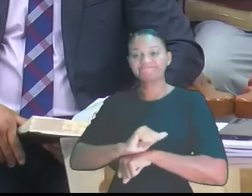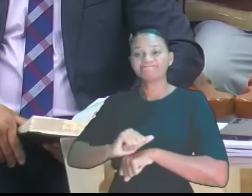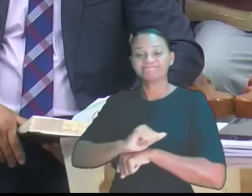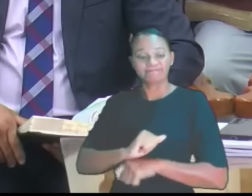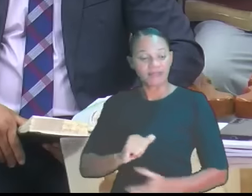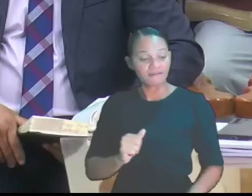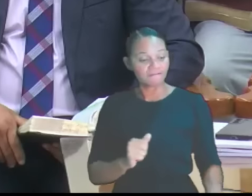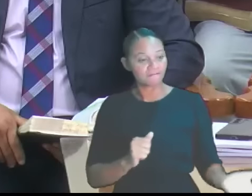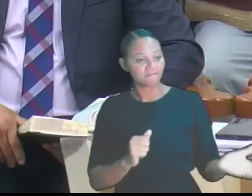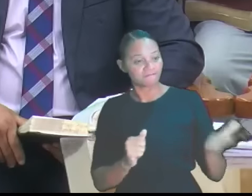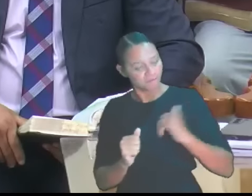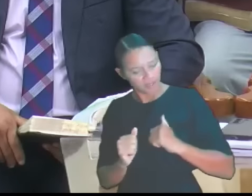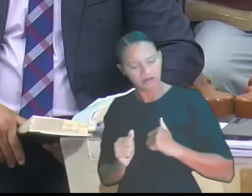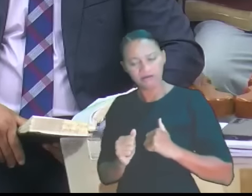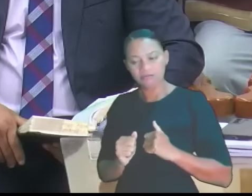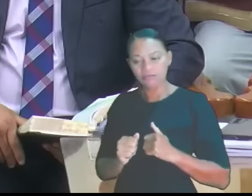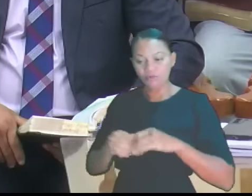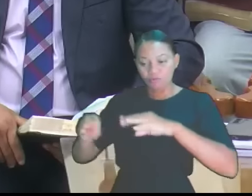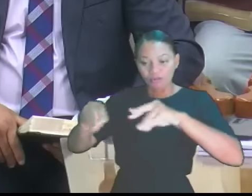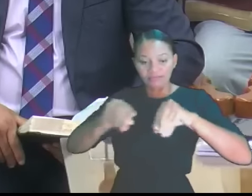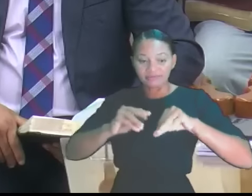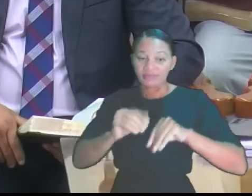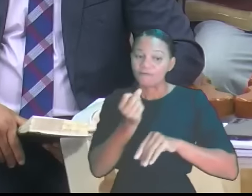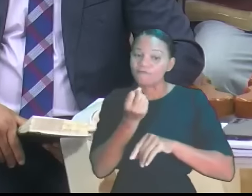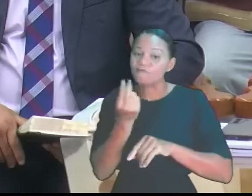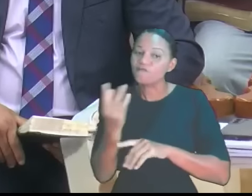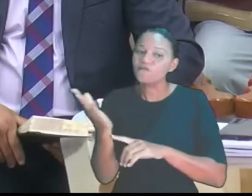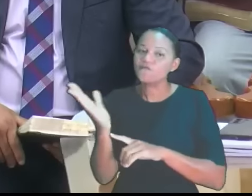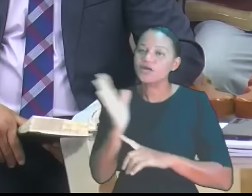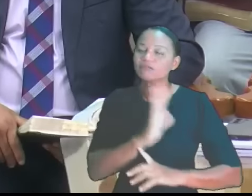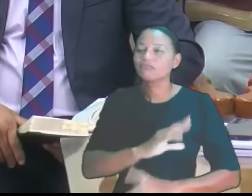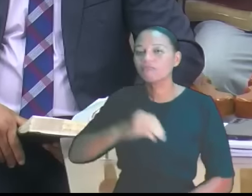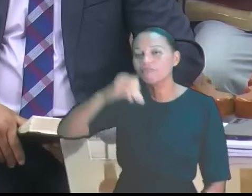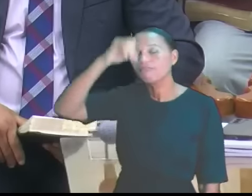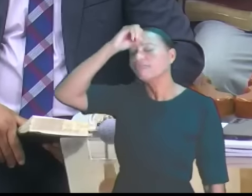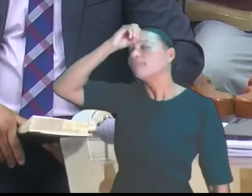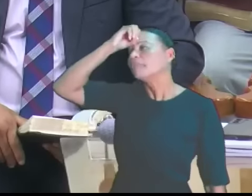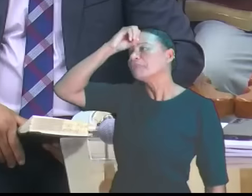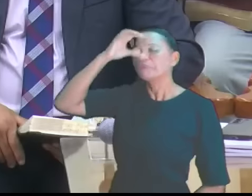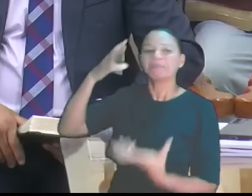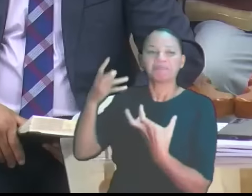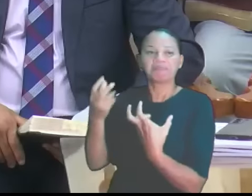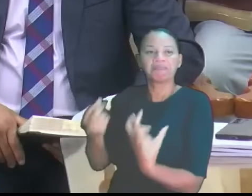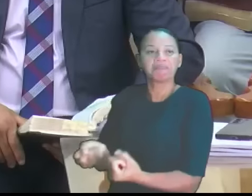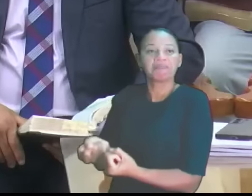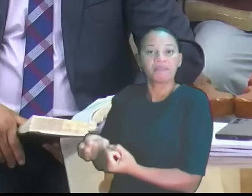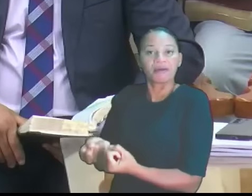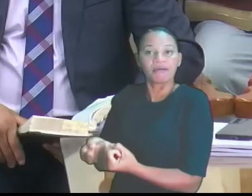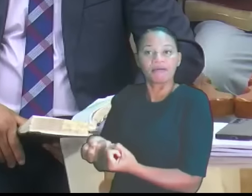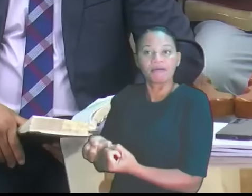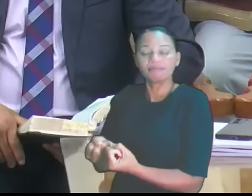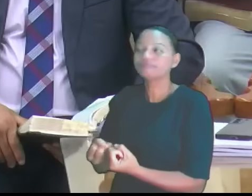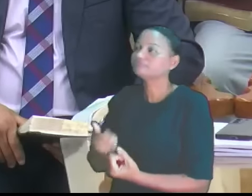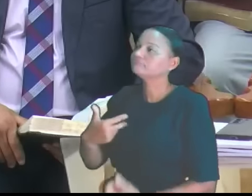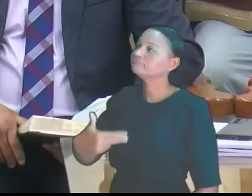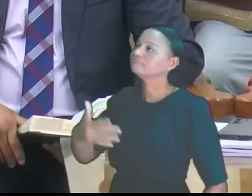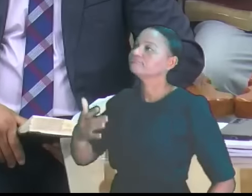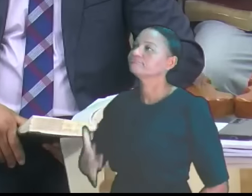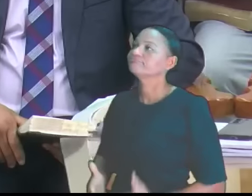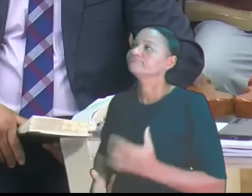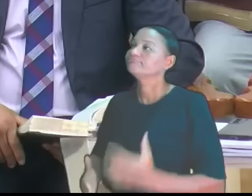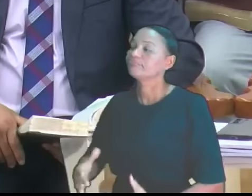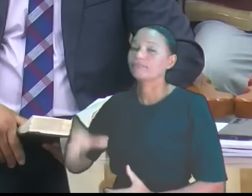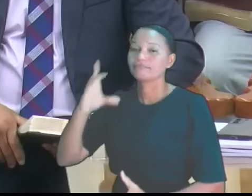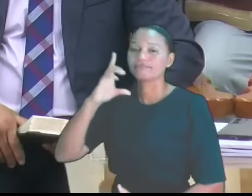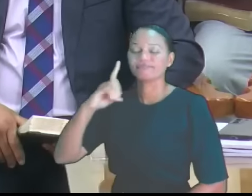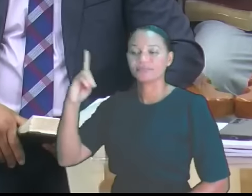para uma terra que eu hei de te mostrar. Abraão vem sem saber para onde ia, e quando ele vem, Deus lhe fez